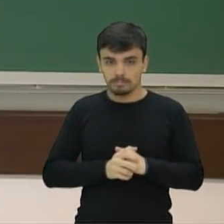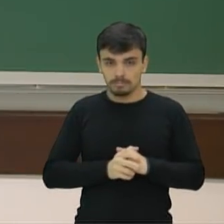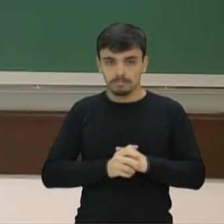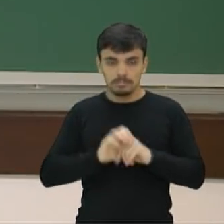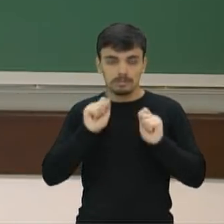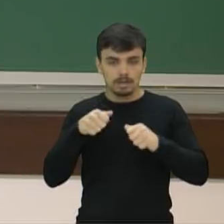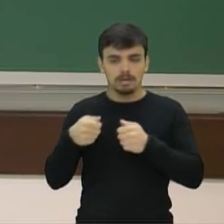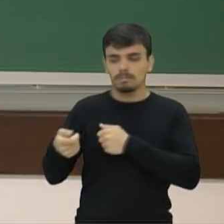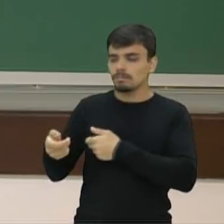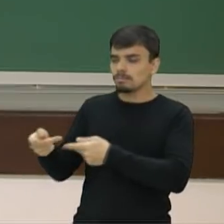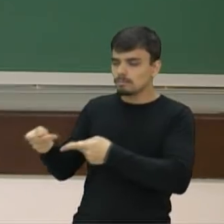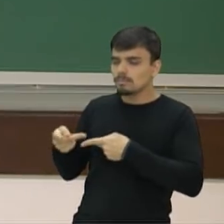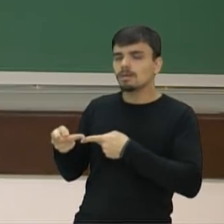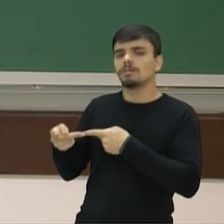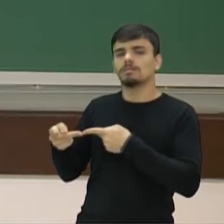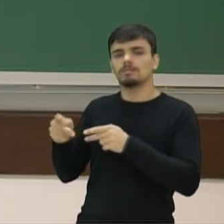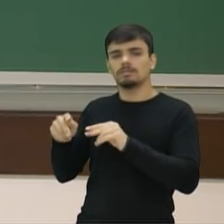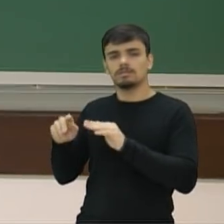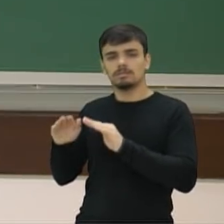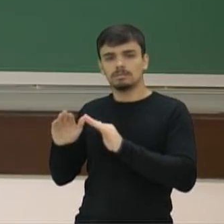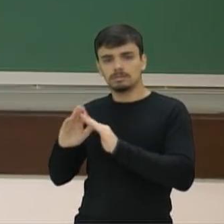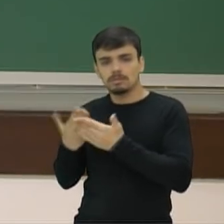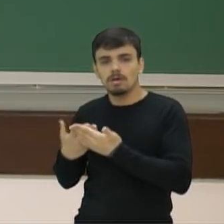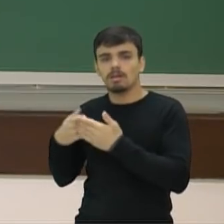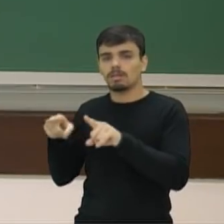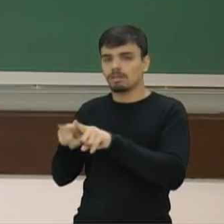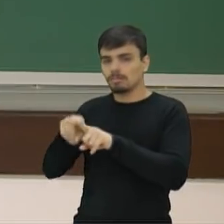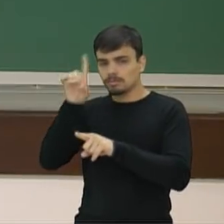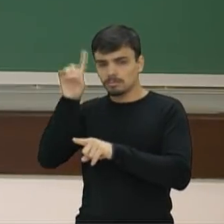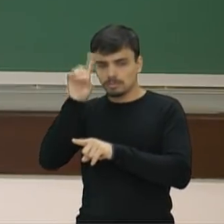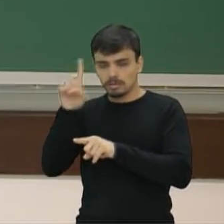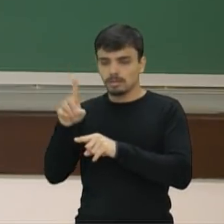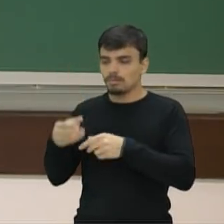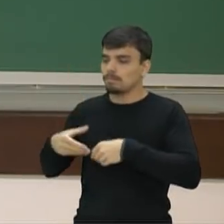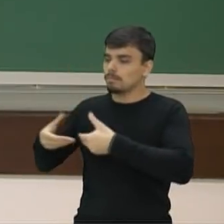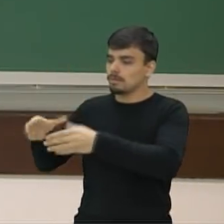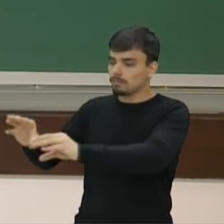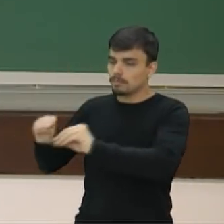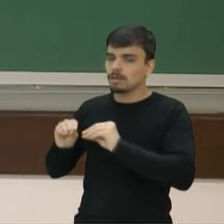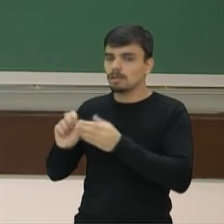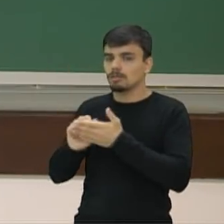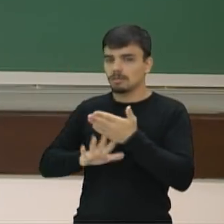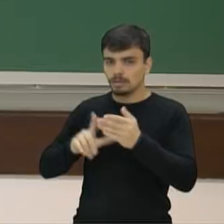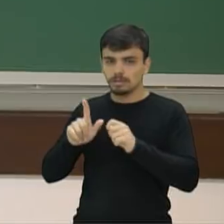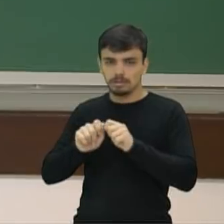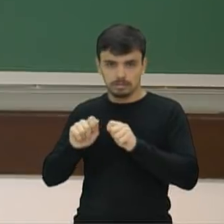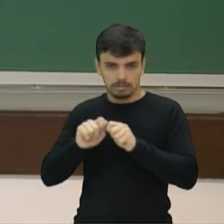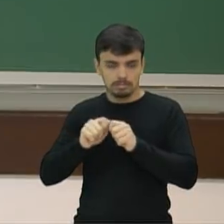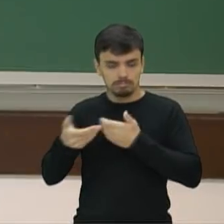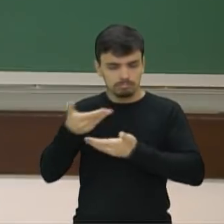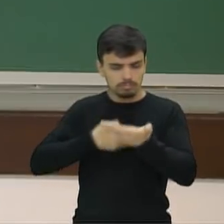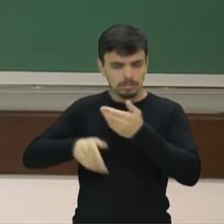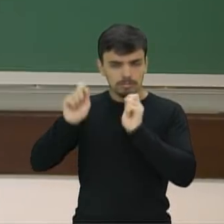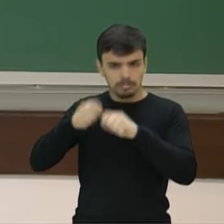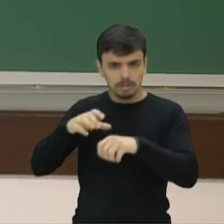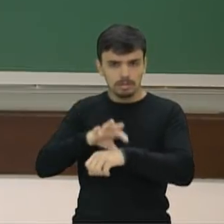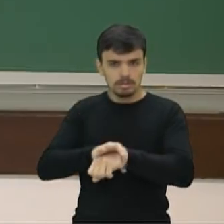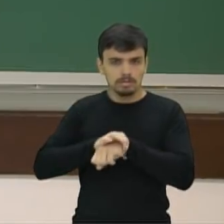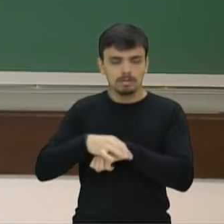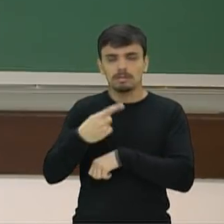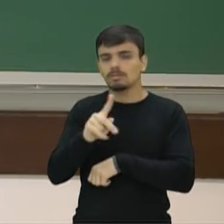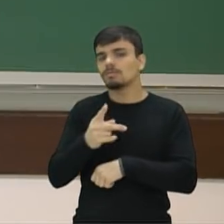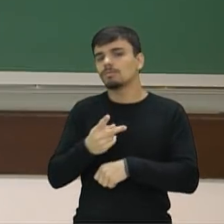sua escola periodicamente e encaminhe as atividades que estão sendo produzidas por você, para que sua escola ou colégio possa validar a